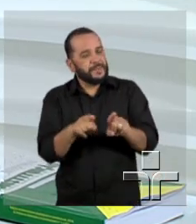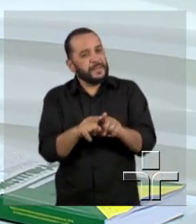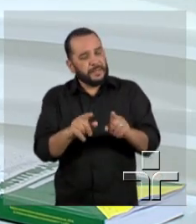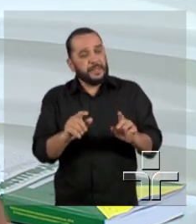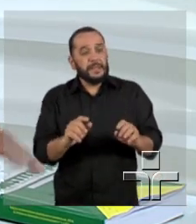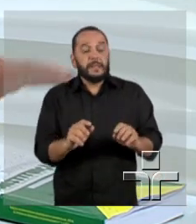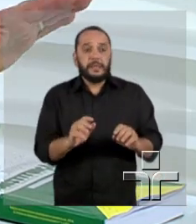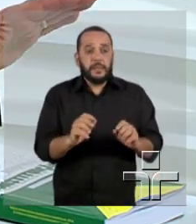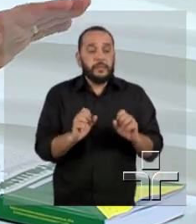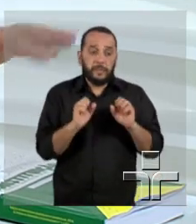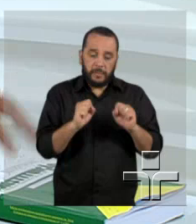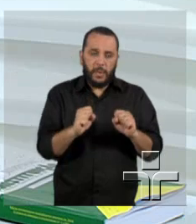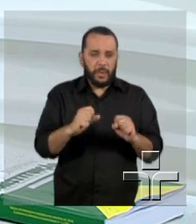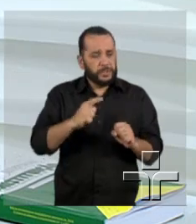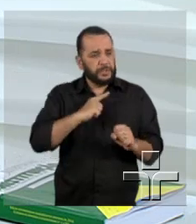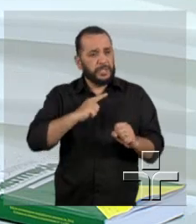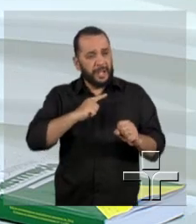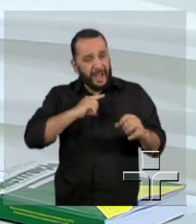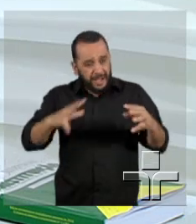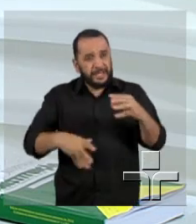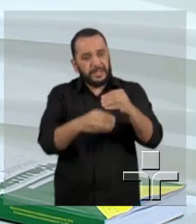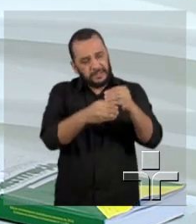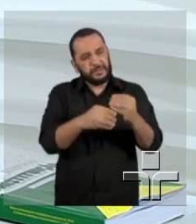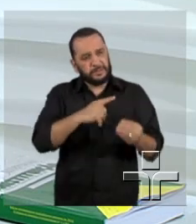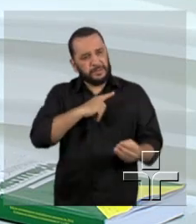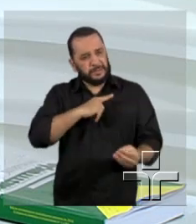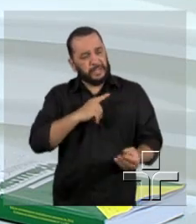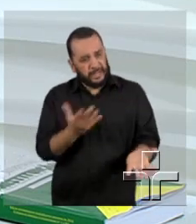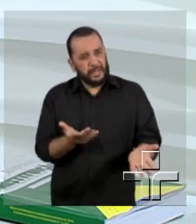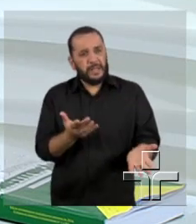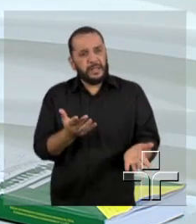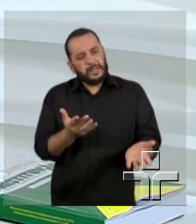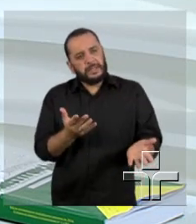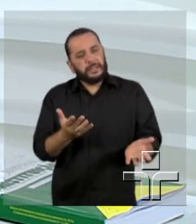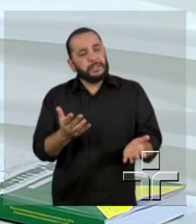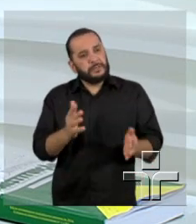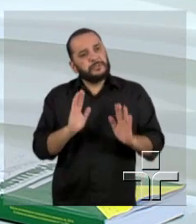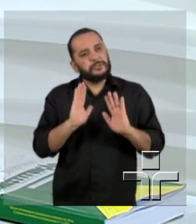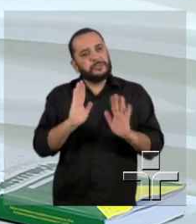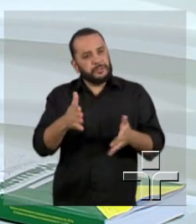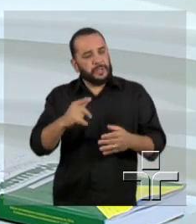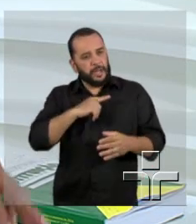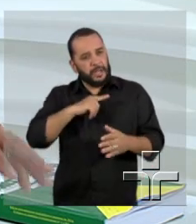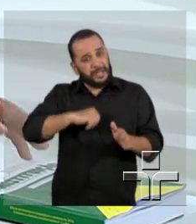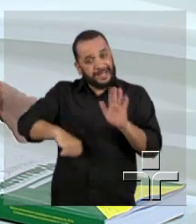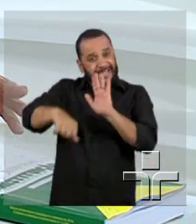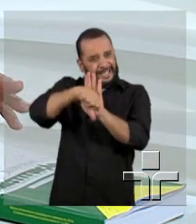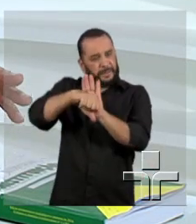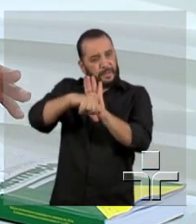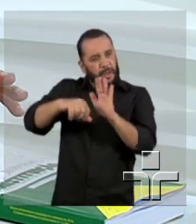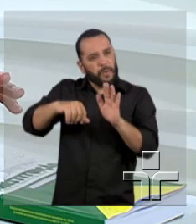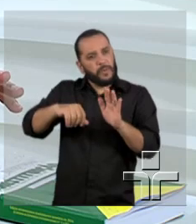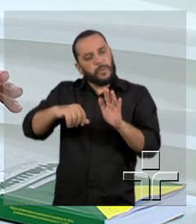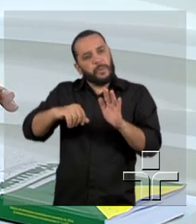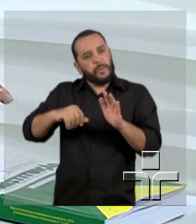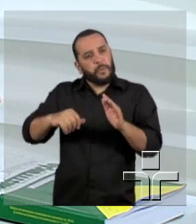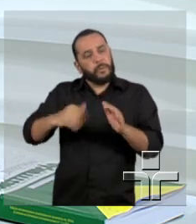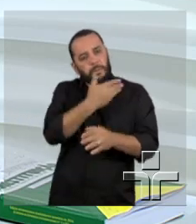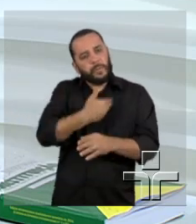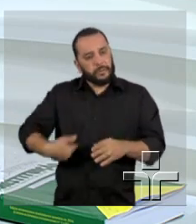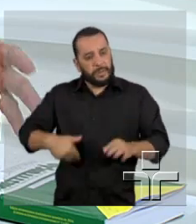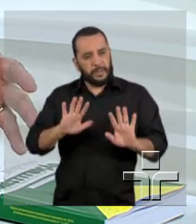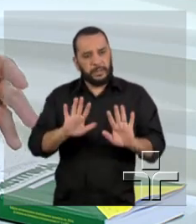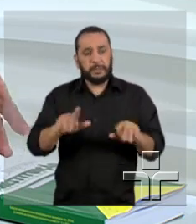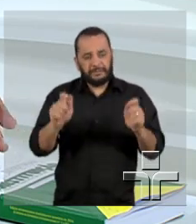penal pública, com o acréscimo incondicionada. E a competência para